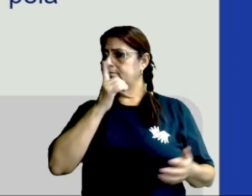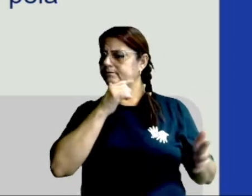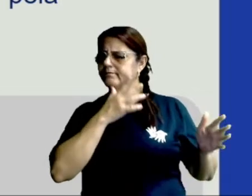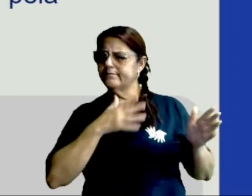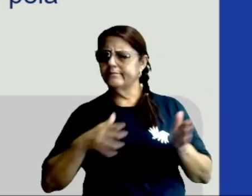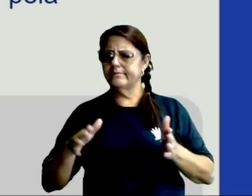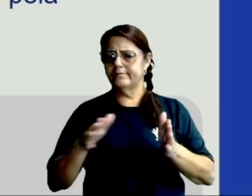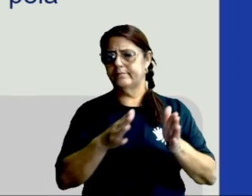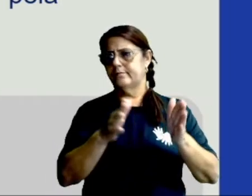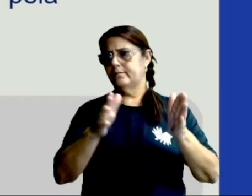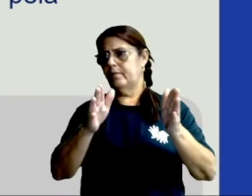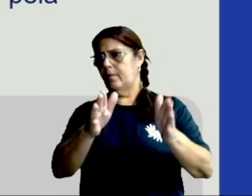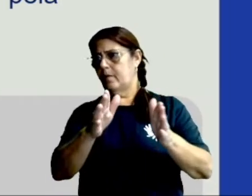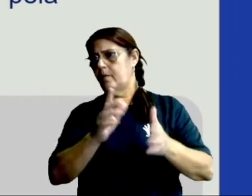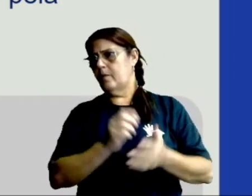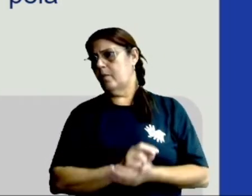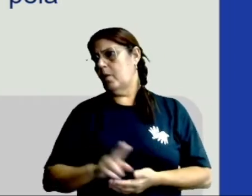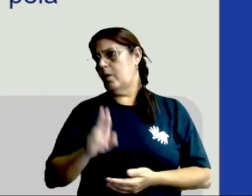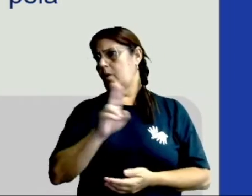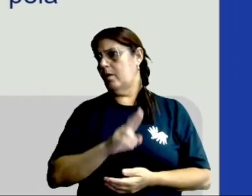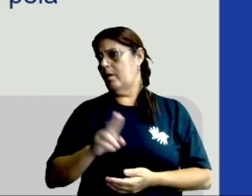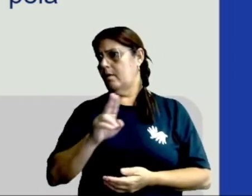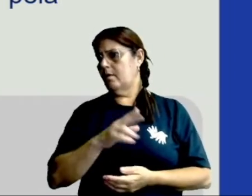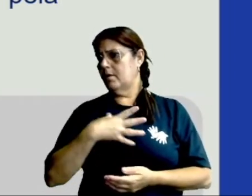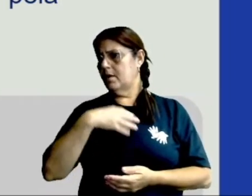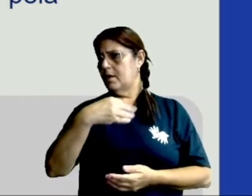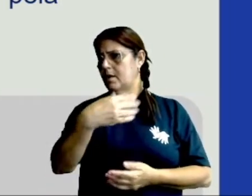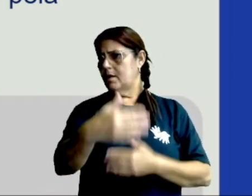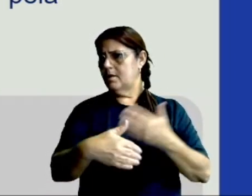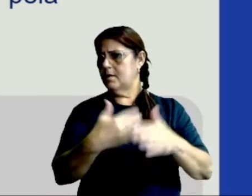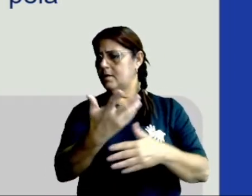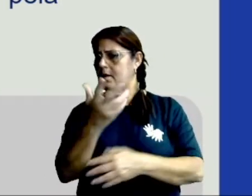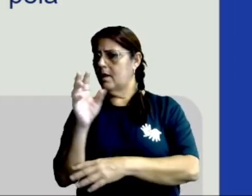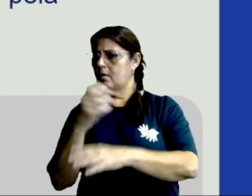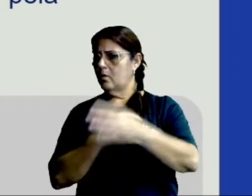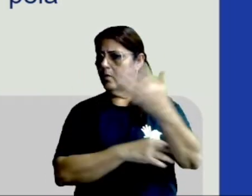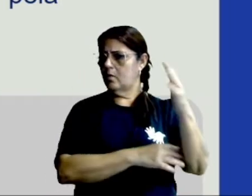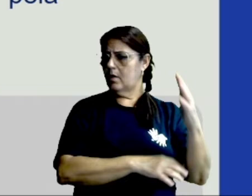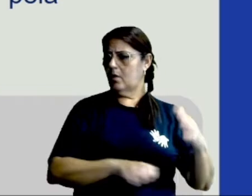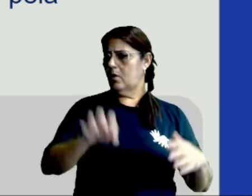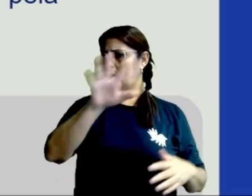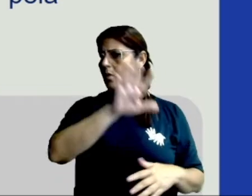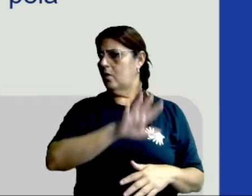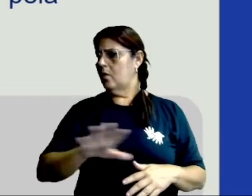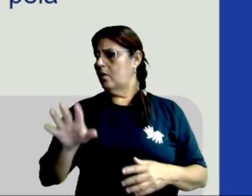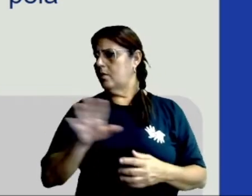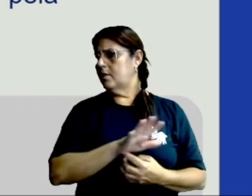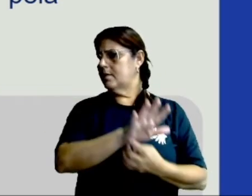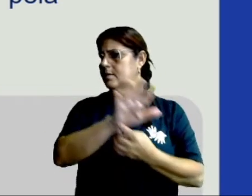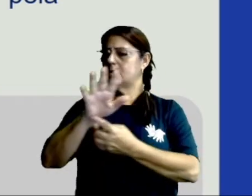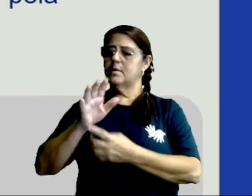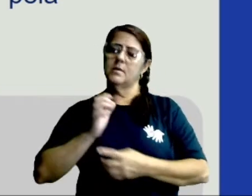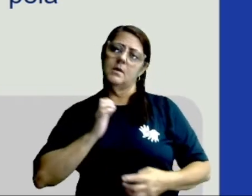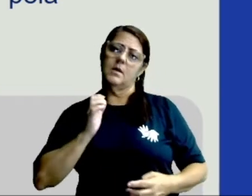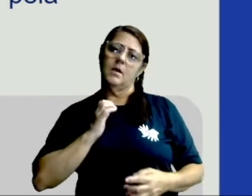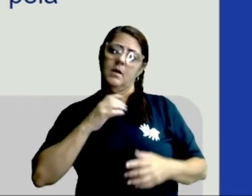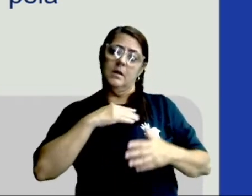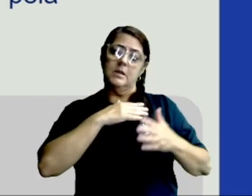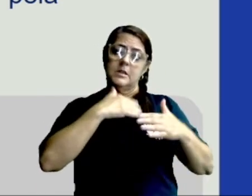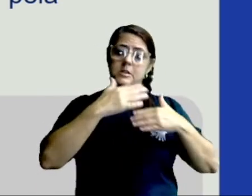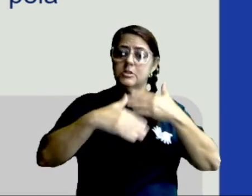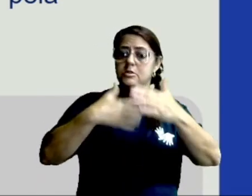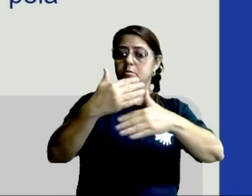Agora um pouco sobre os rios e o uso intenso de uma herança natural, né? A Europa apresenta rica e bem distribuída